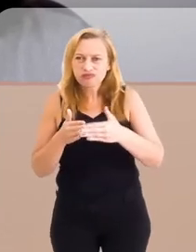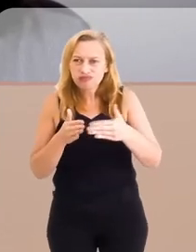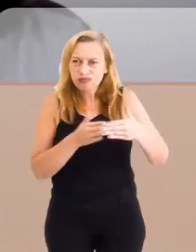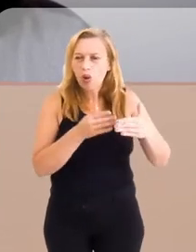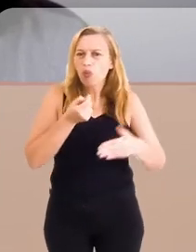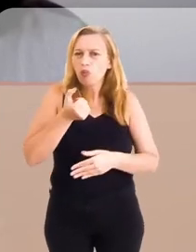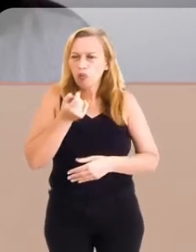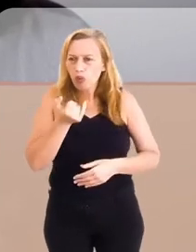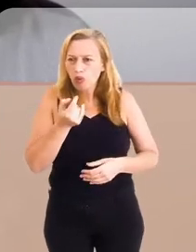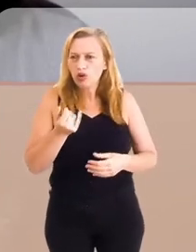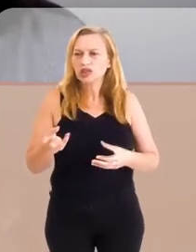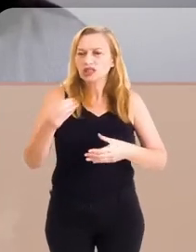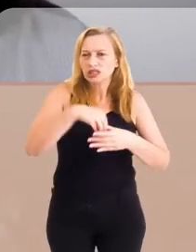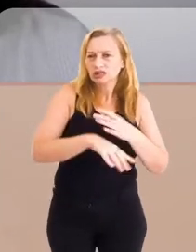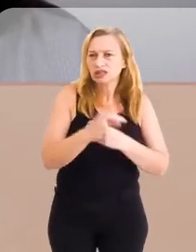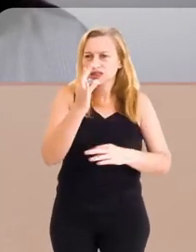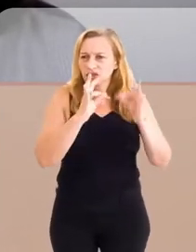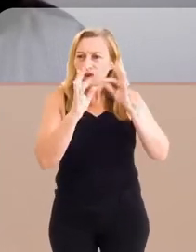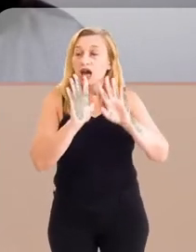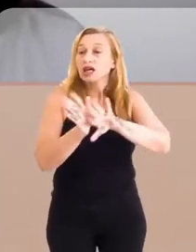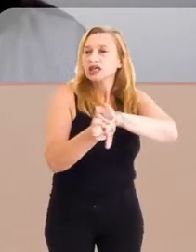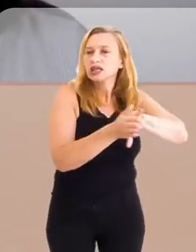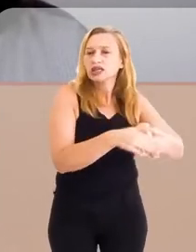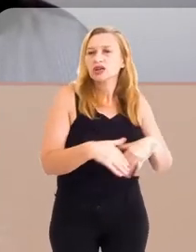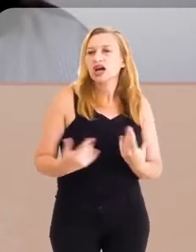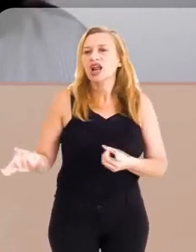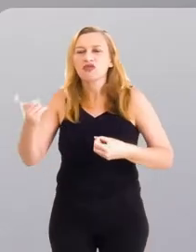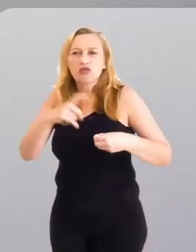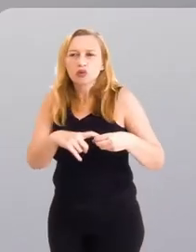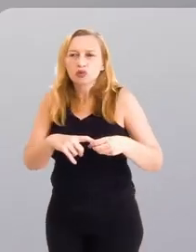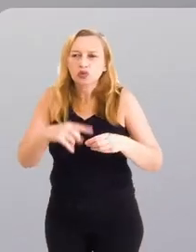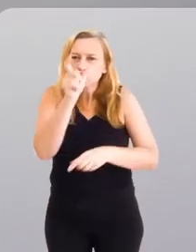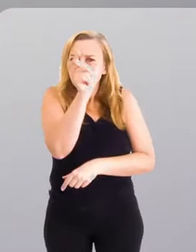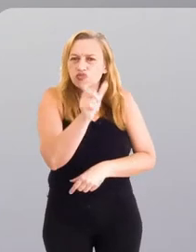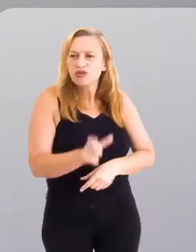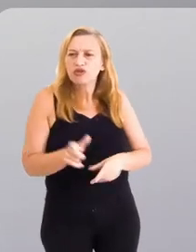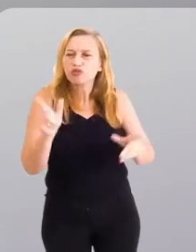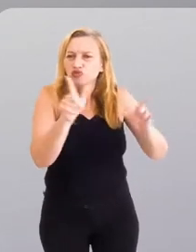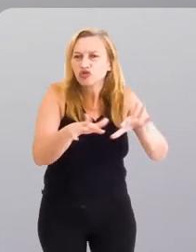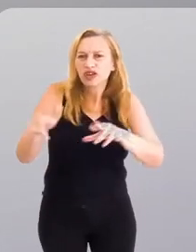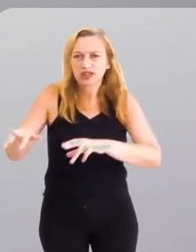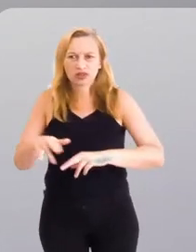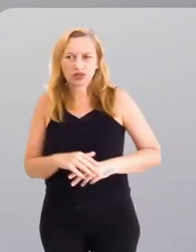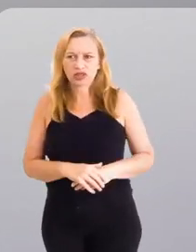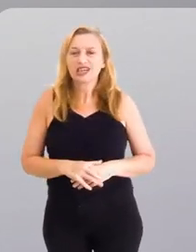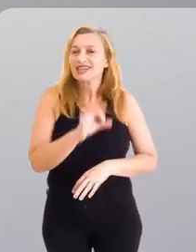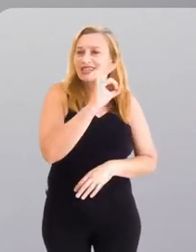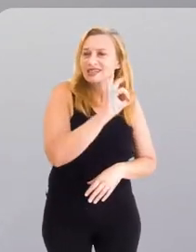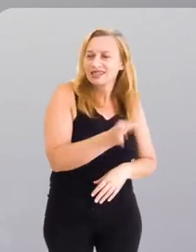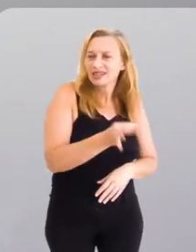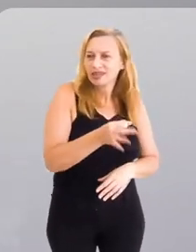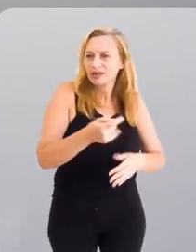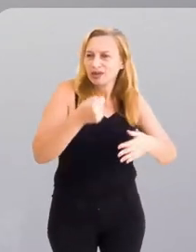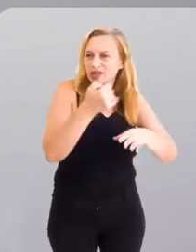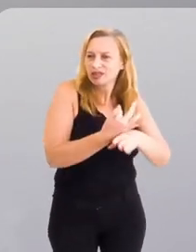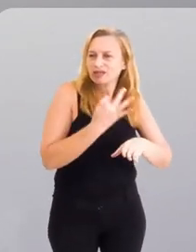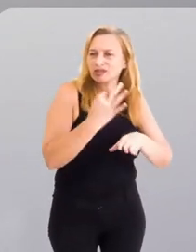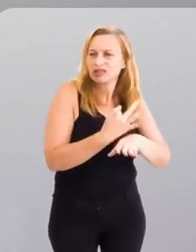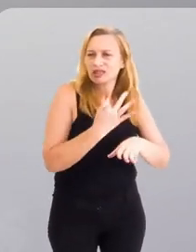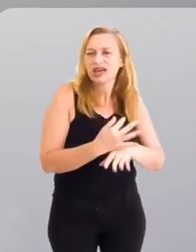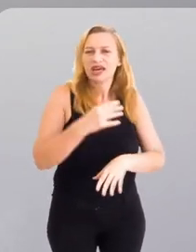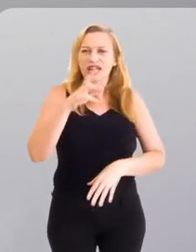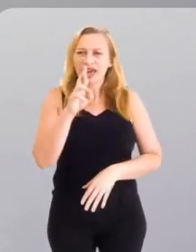pouco restrita e acomodada dentro da teologia. Quando ela voltou com um perfil diferenciado. Apesar